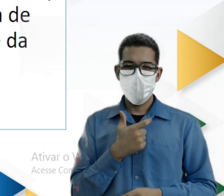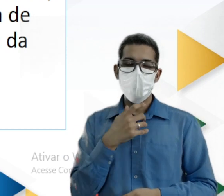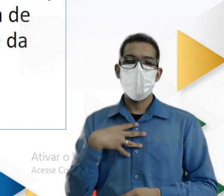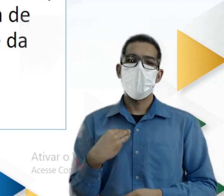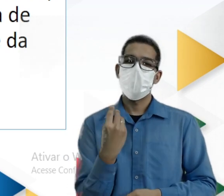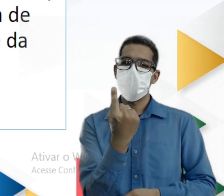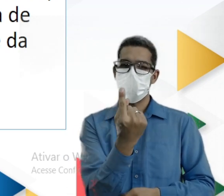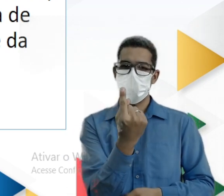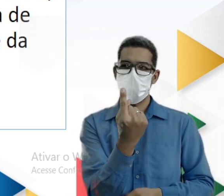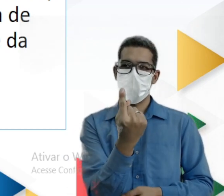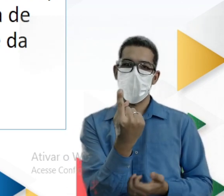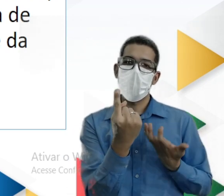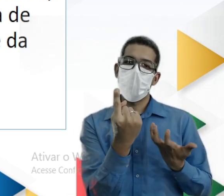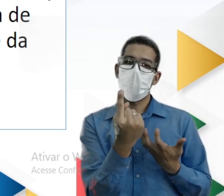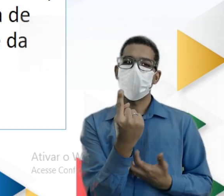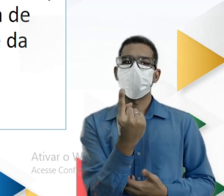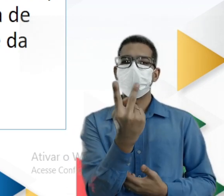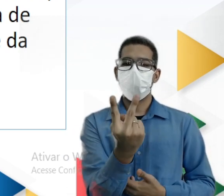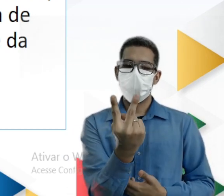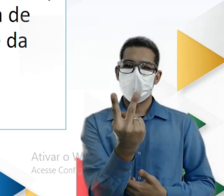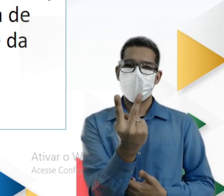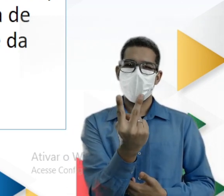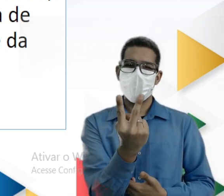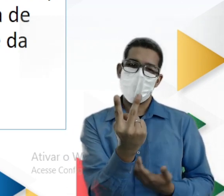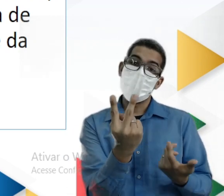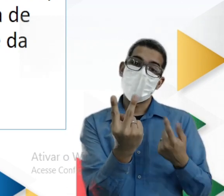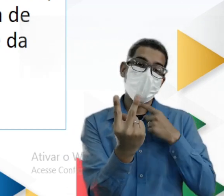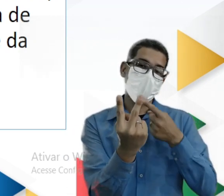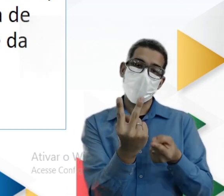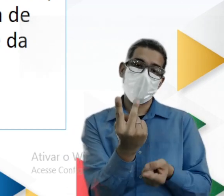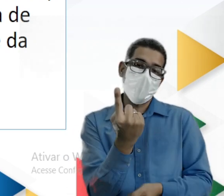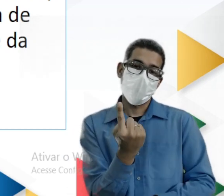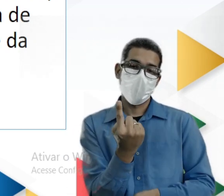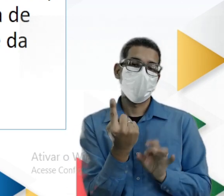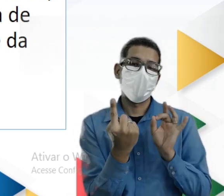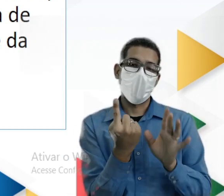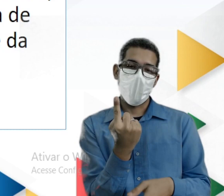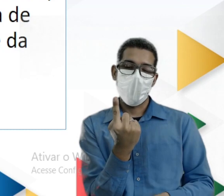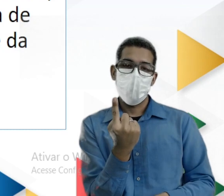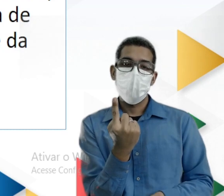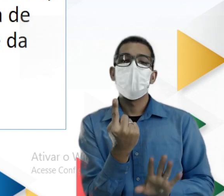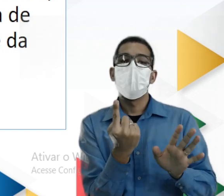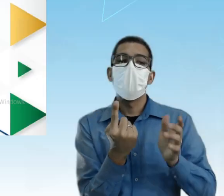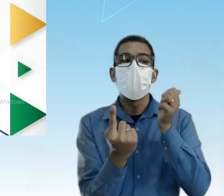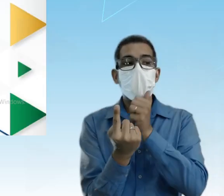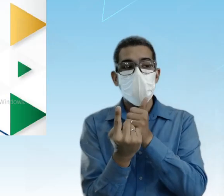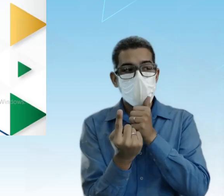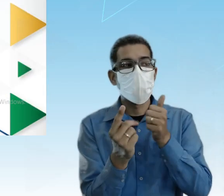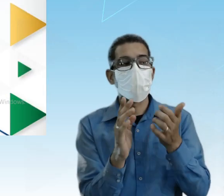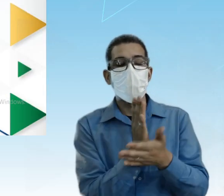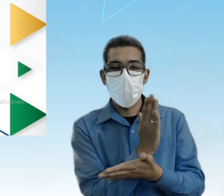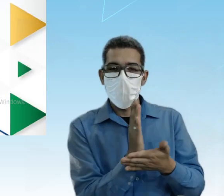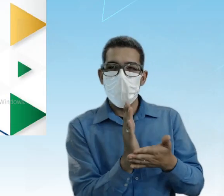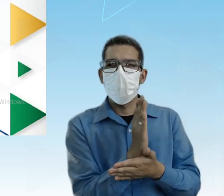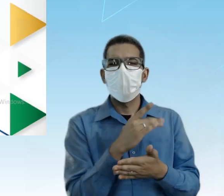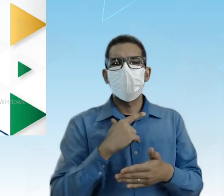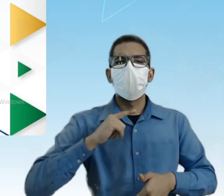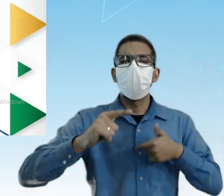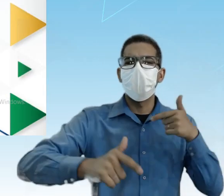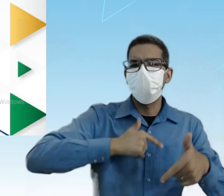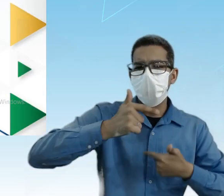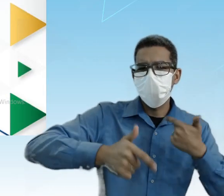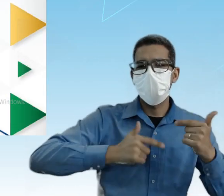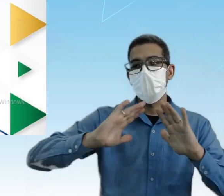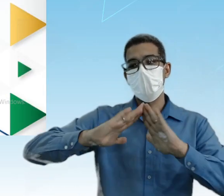mas eu só queria ter 2, mas pela impossibilidade só pude ter 1. Mas tem mulheres hoje, pelo dia a dia da gente, tem que trabalhar, tem que estar